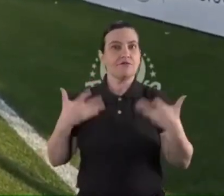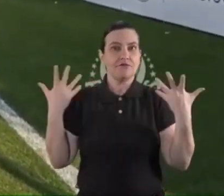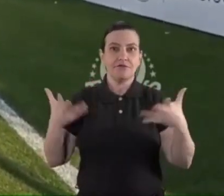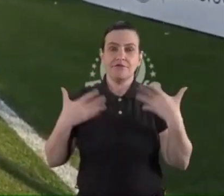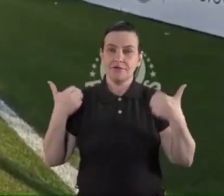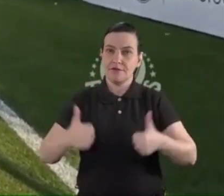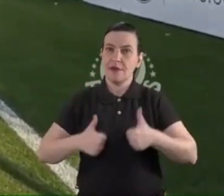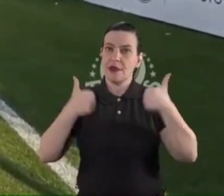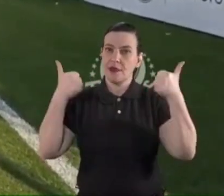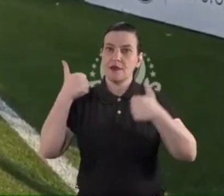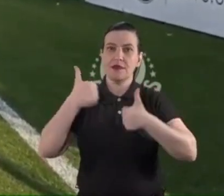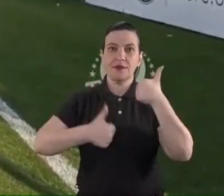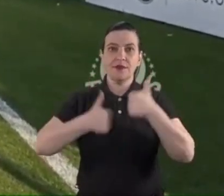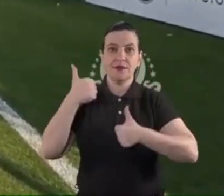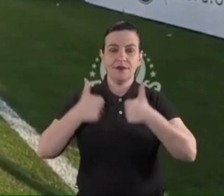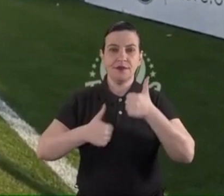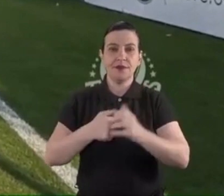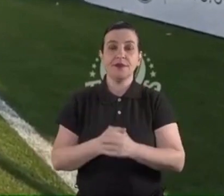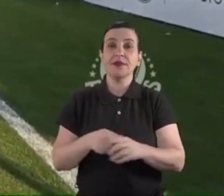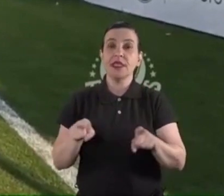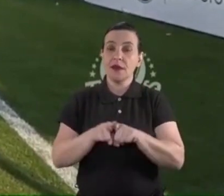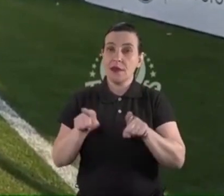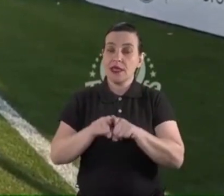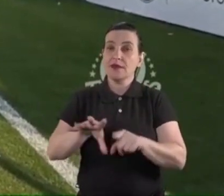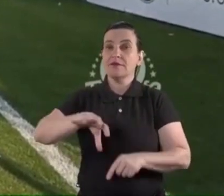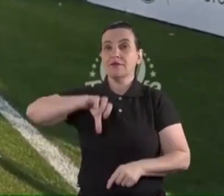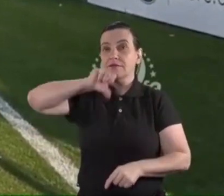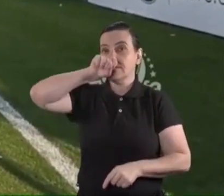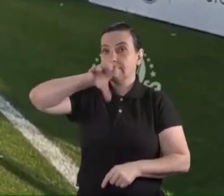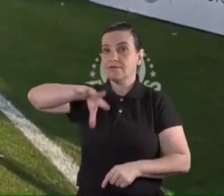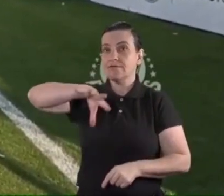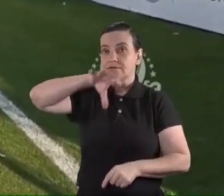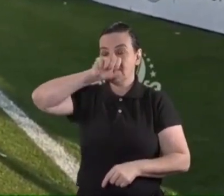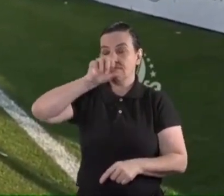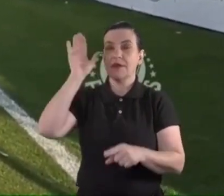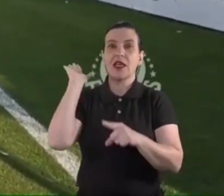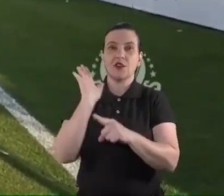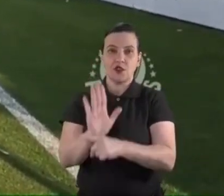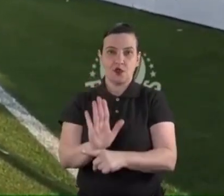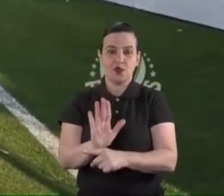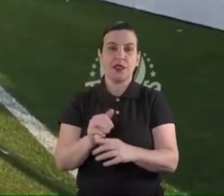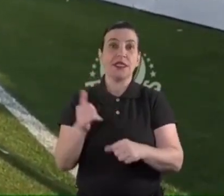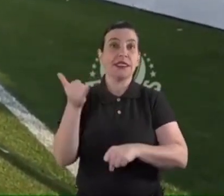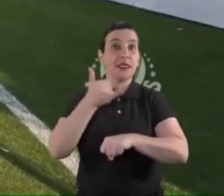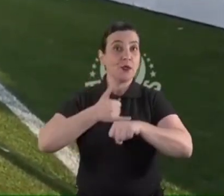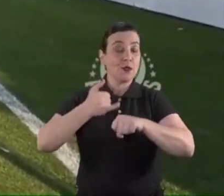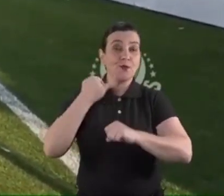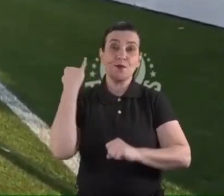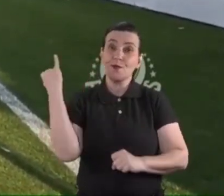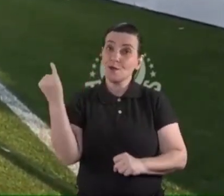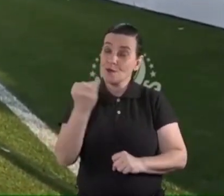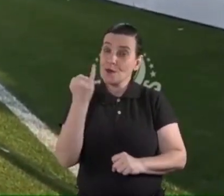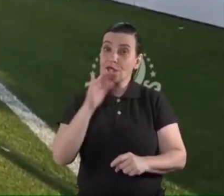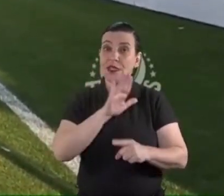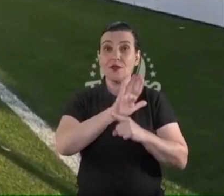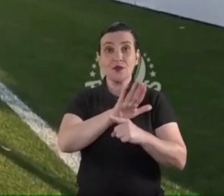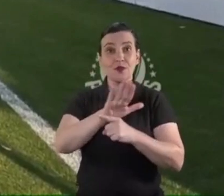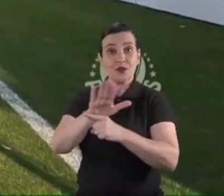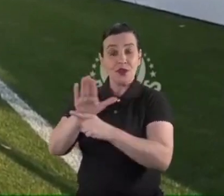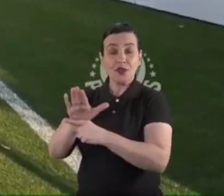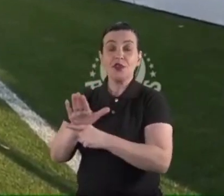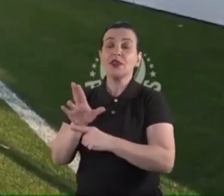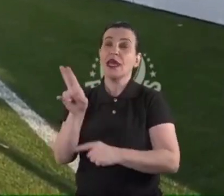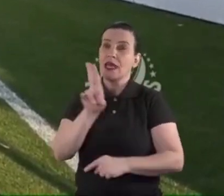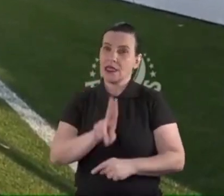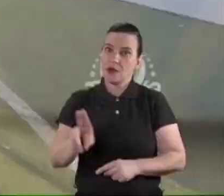para o jogo, e a respiração também facilita um pouco. Então esses óleos essenciais aí nos ajudam e eu acabo